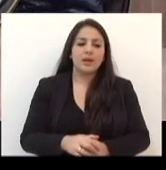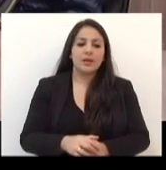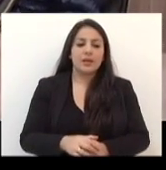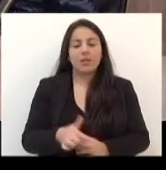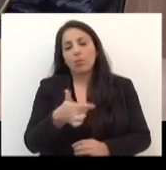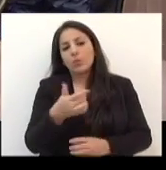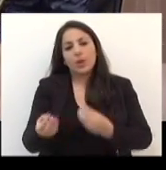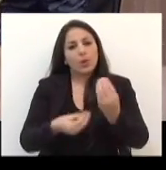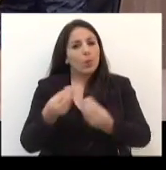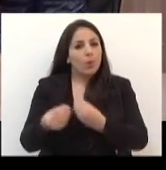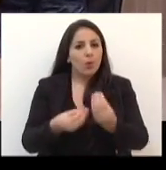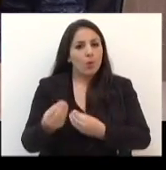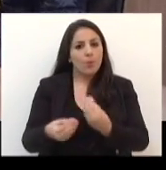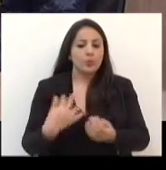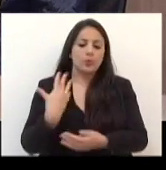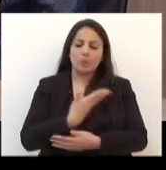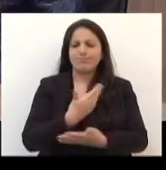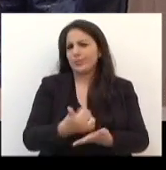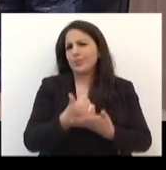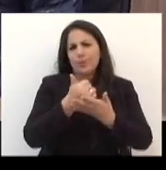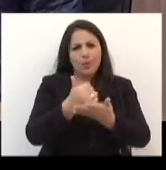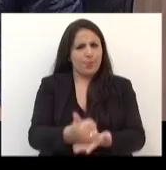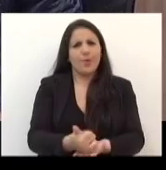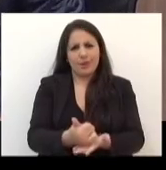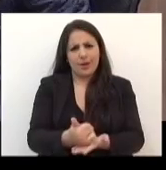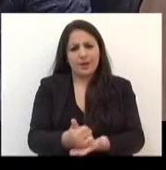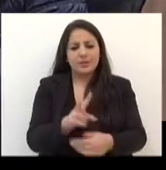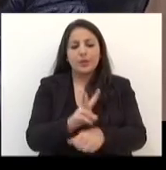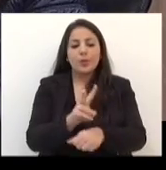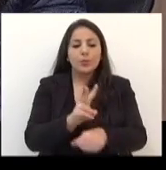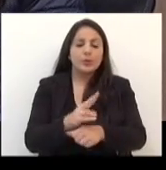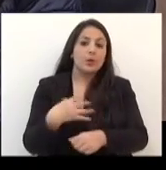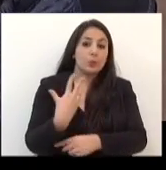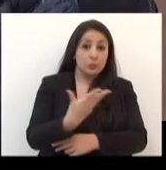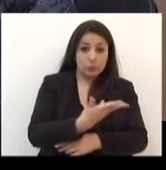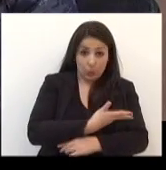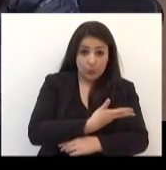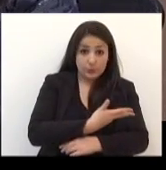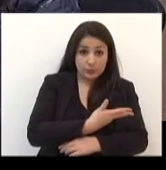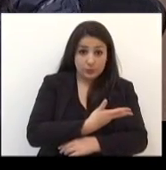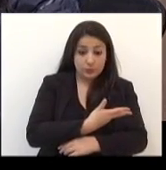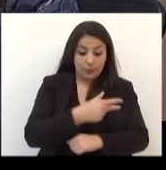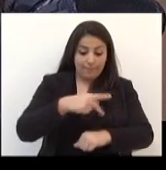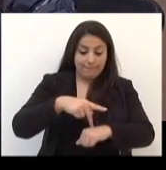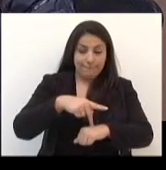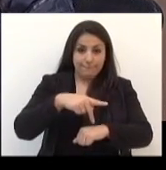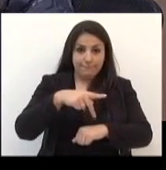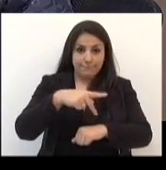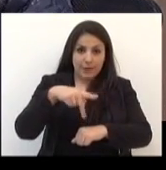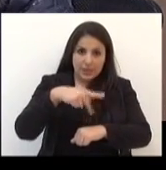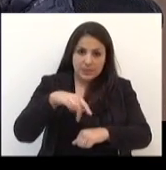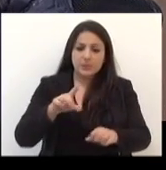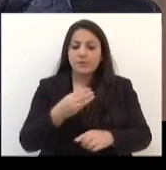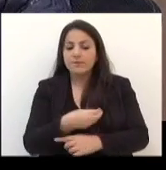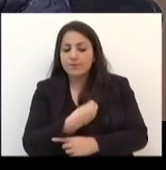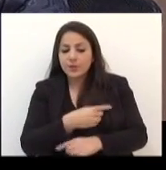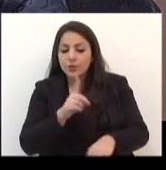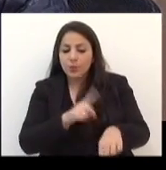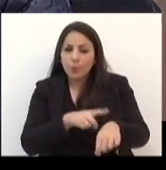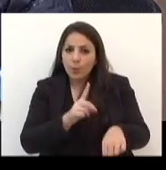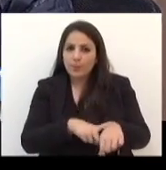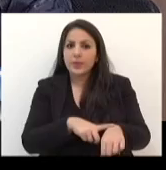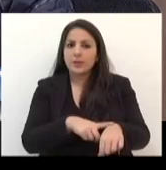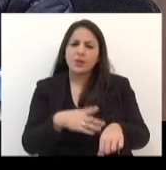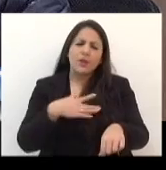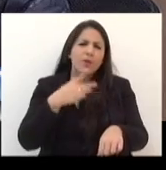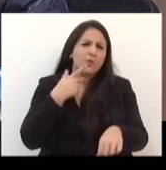tem como não apoiar e não acolher. O nosso país vive, então, um momento, e quando eu falo um momento, eu